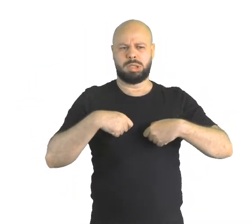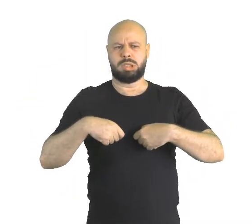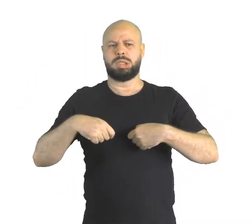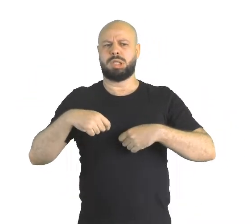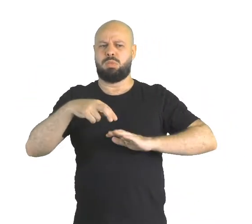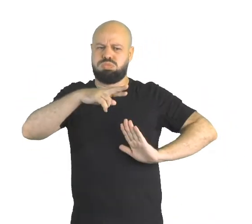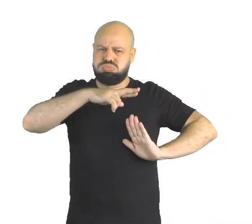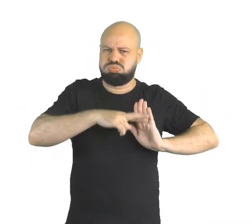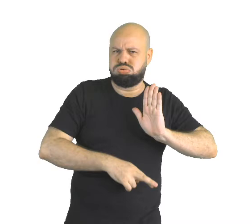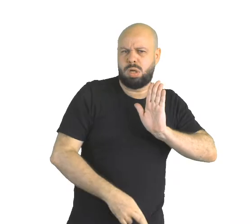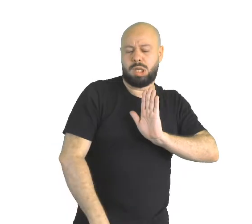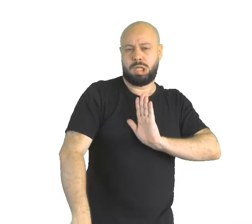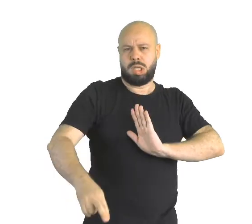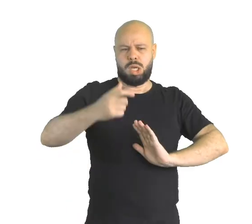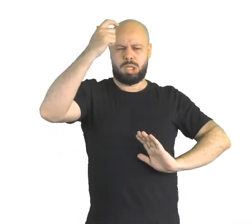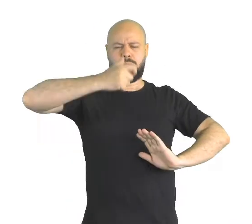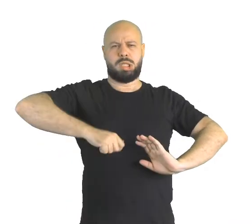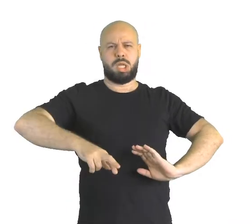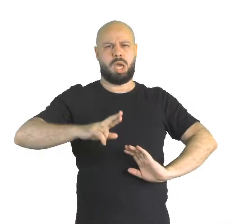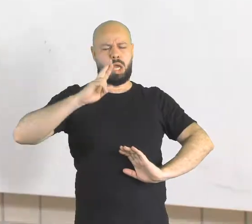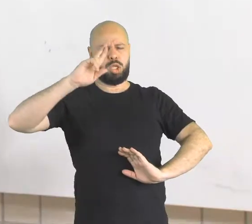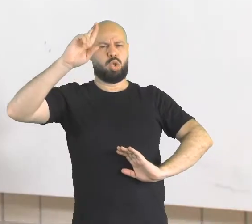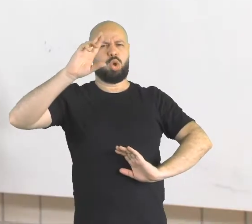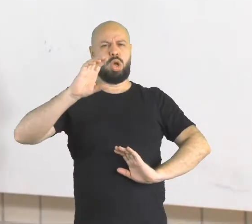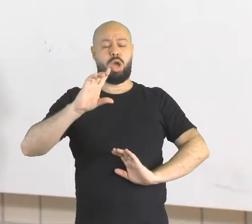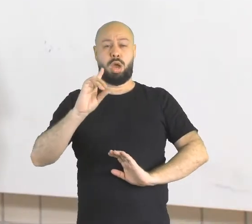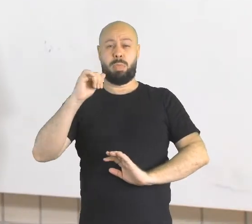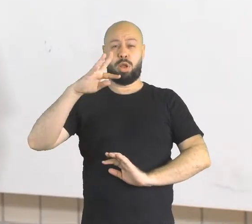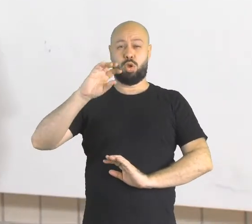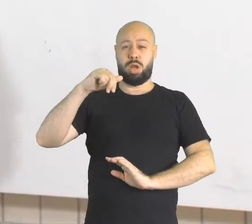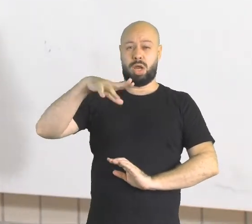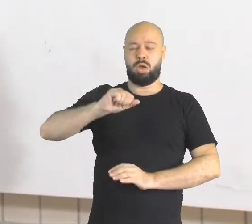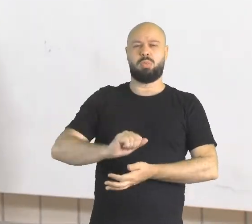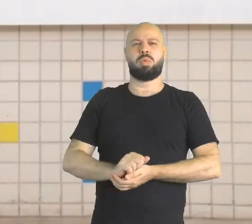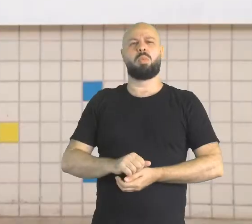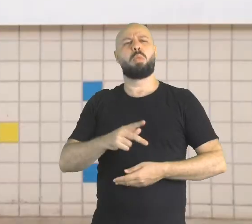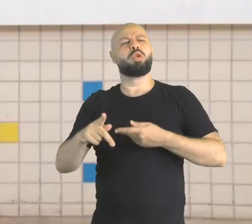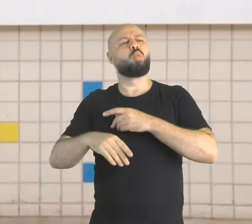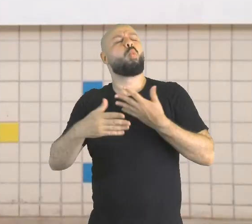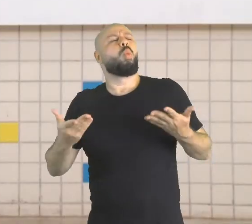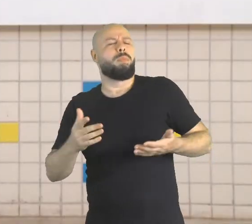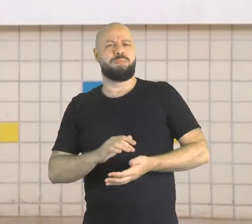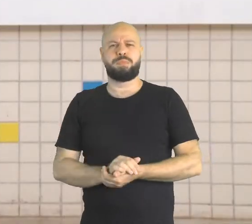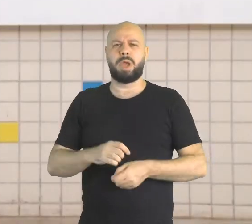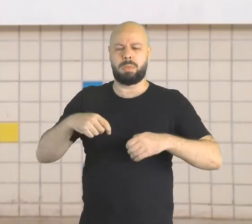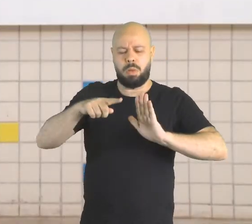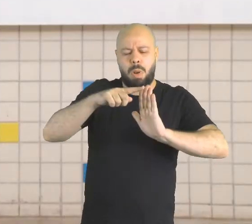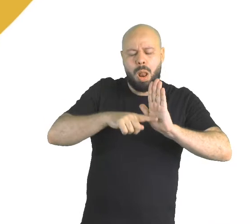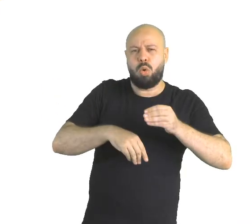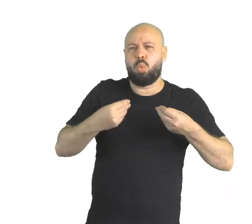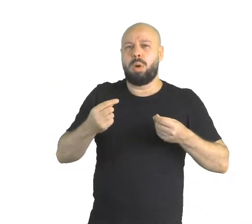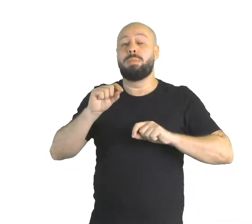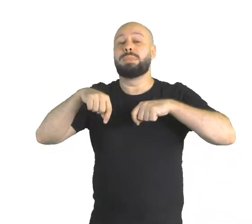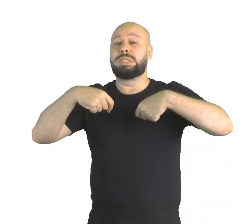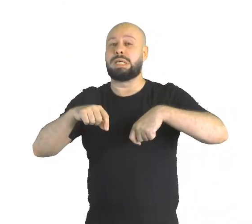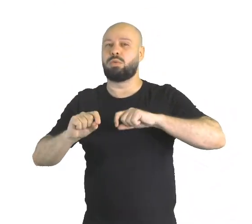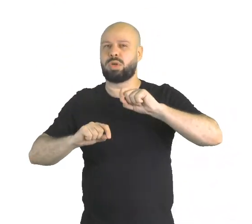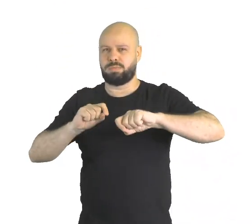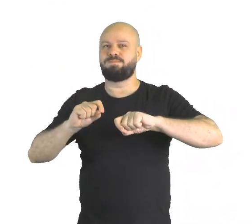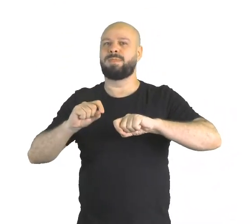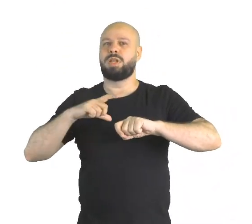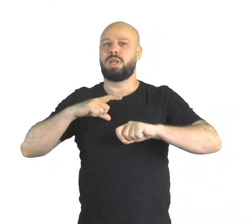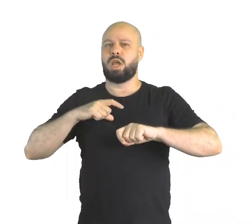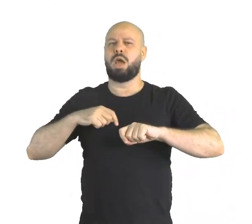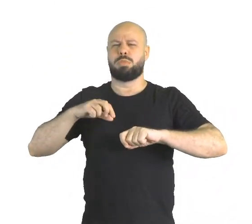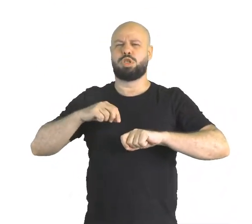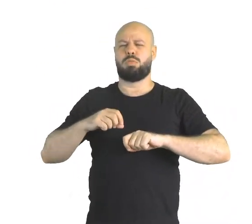capitão donatário. Certo? Professor, quais requisitos eram esses? Bom, primeiramente, para você se tornar um capitão donatário, você tinha que ser